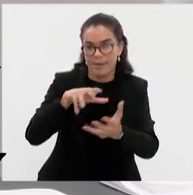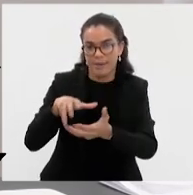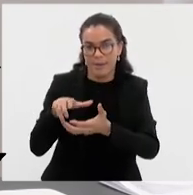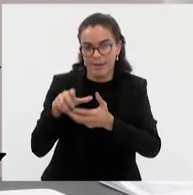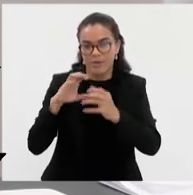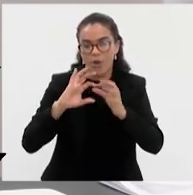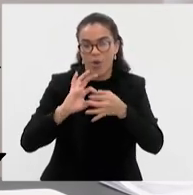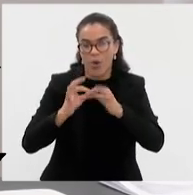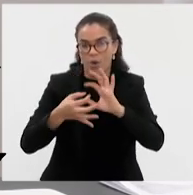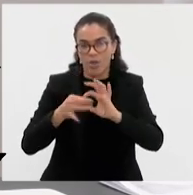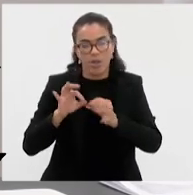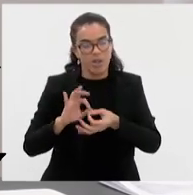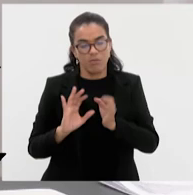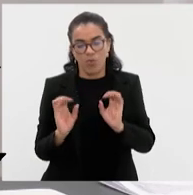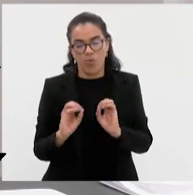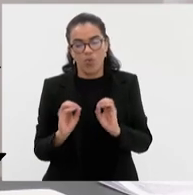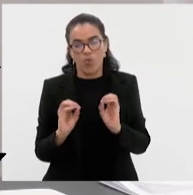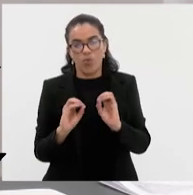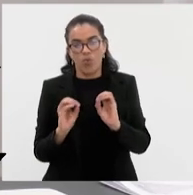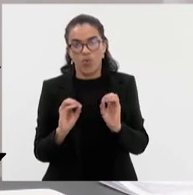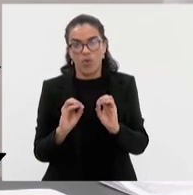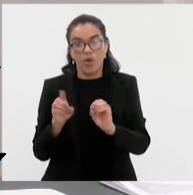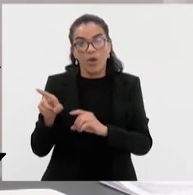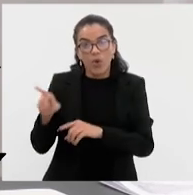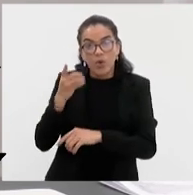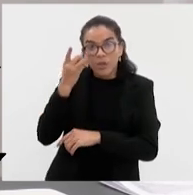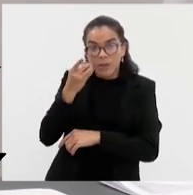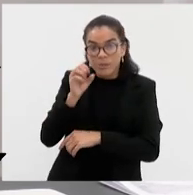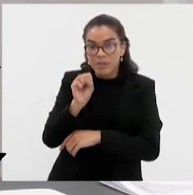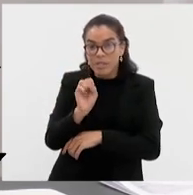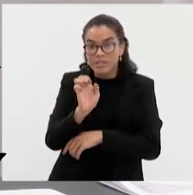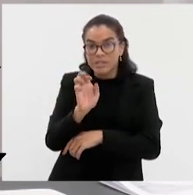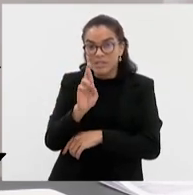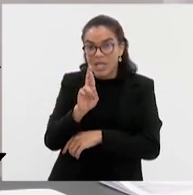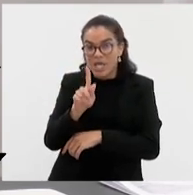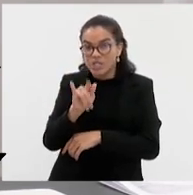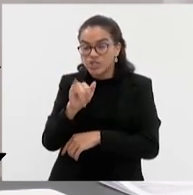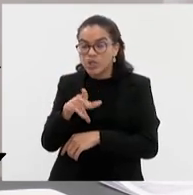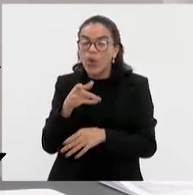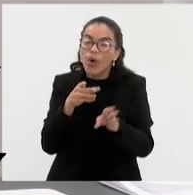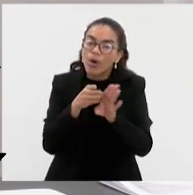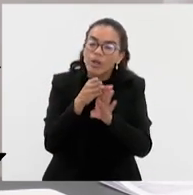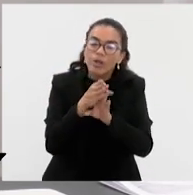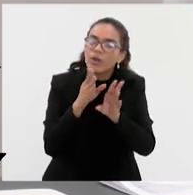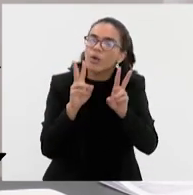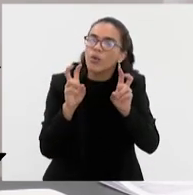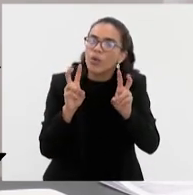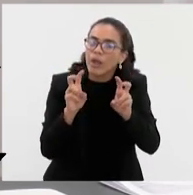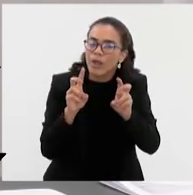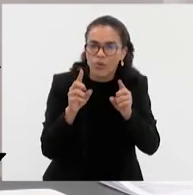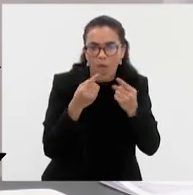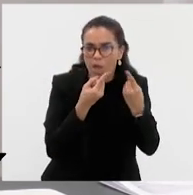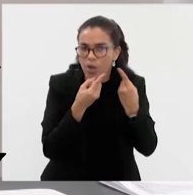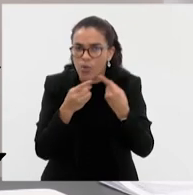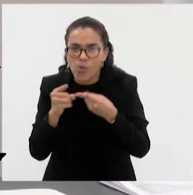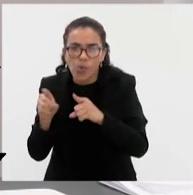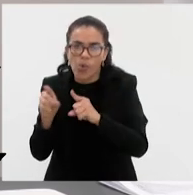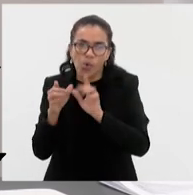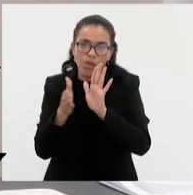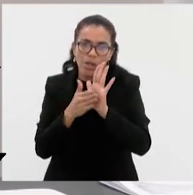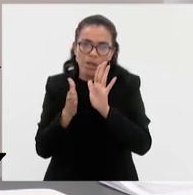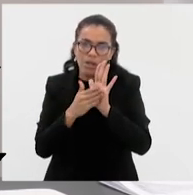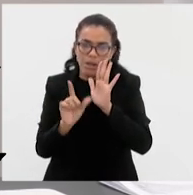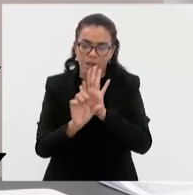como bem disse o deputado doutor Serginho, é algo que o COI orienta, que não vai contra o que está sendo proposto na